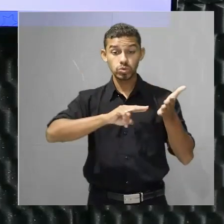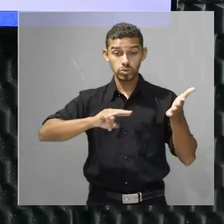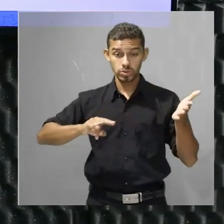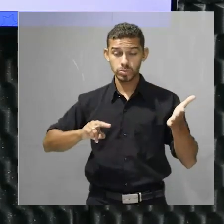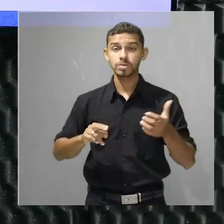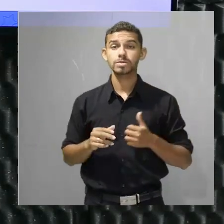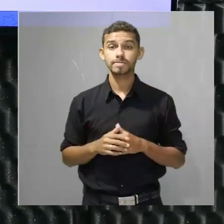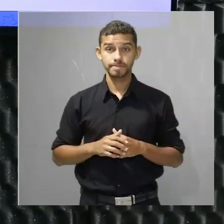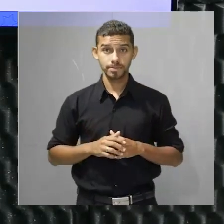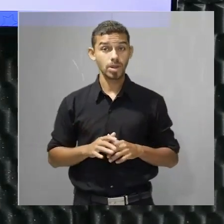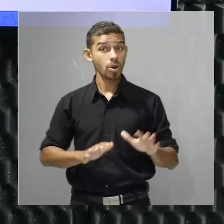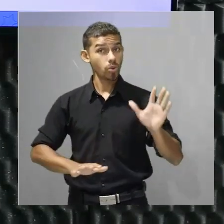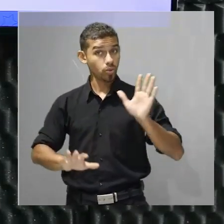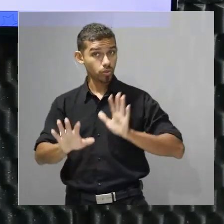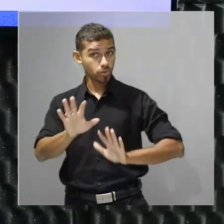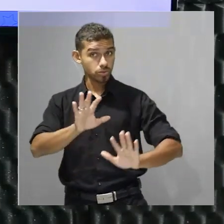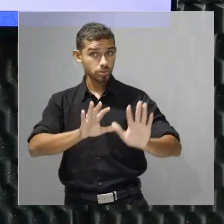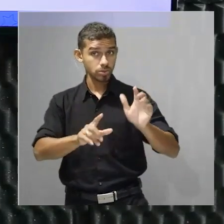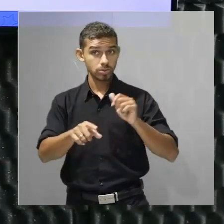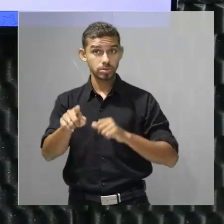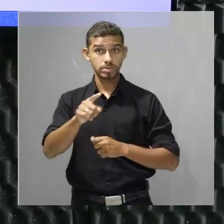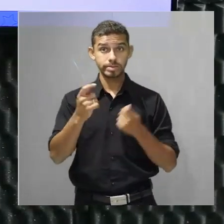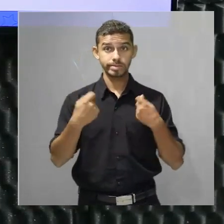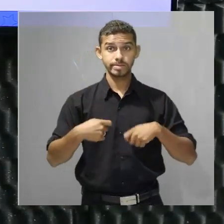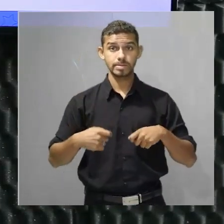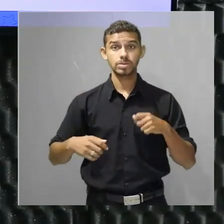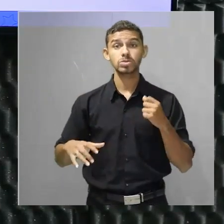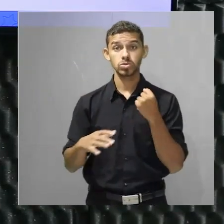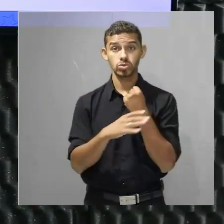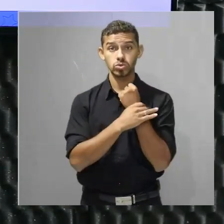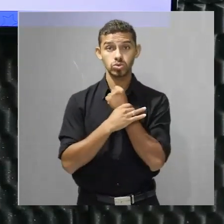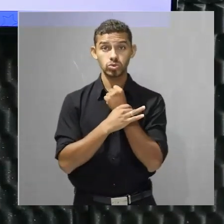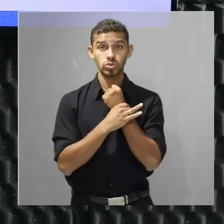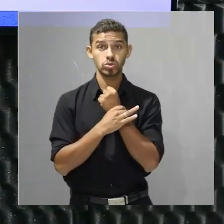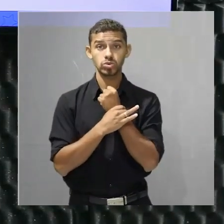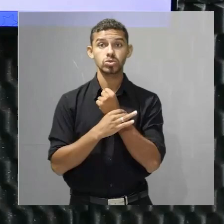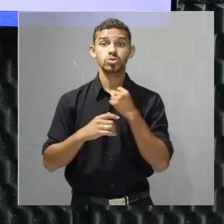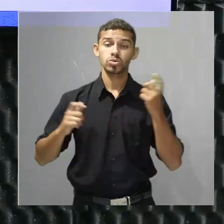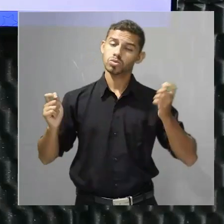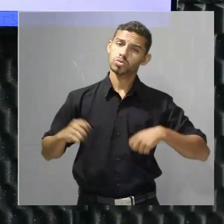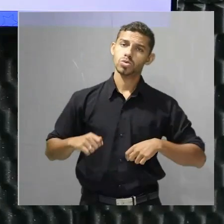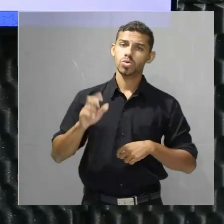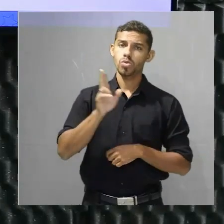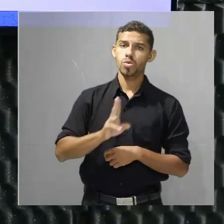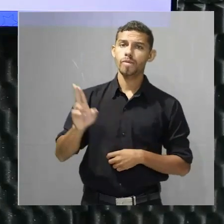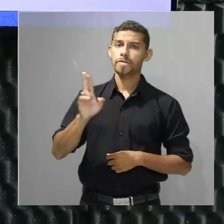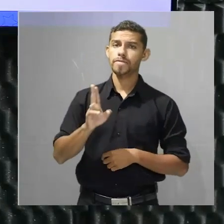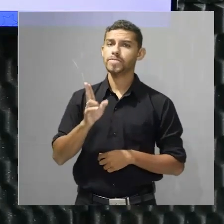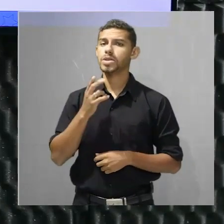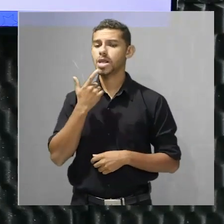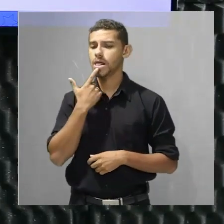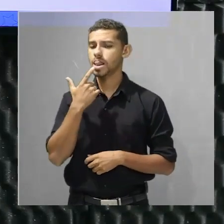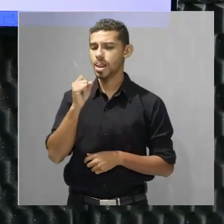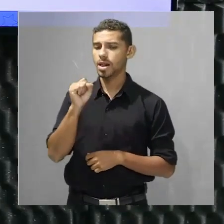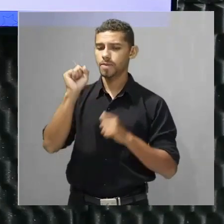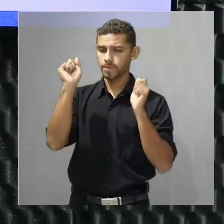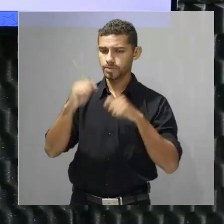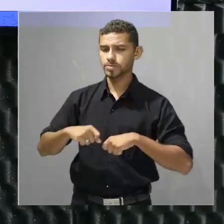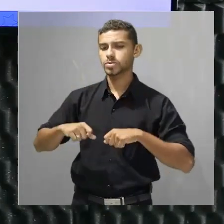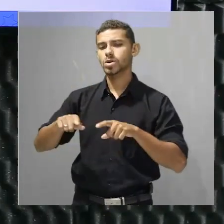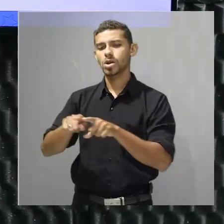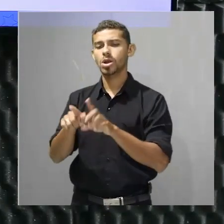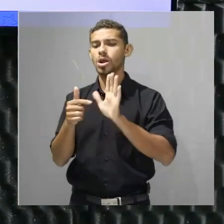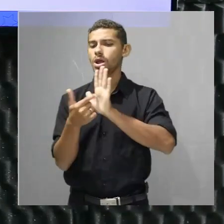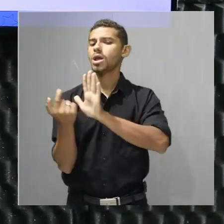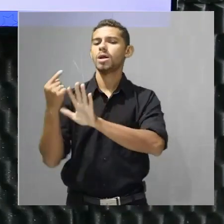Cuidado você precisa ter muita segurança para usar a linguagem conotativa na redação de vocês se você